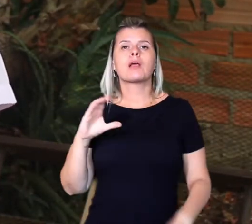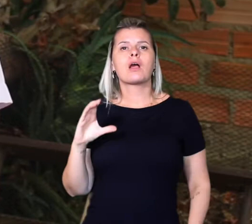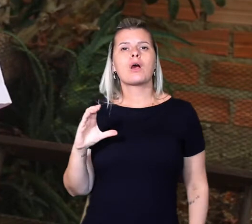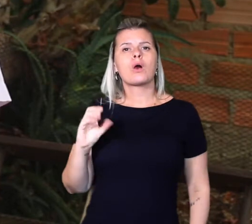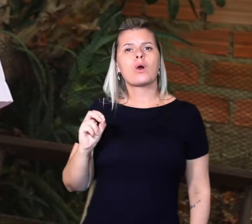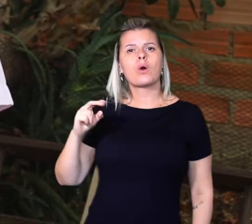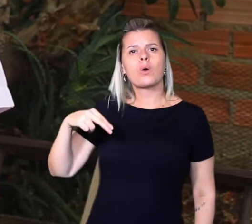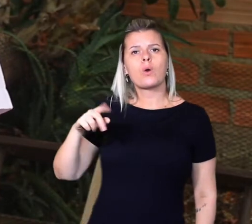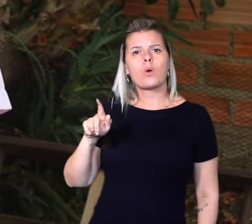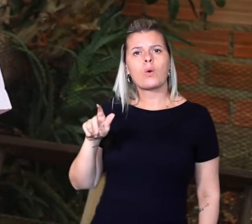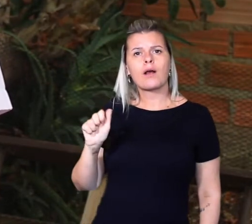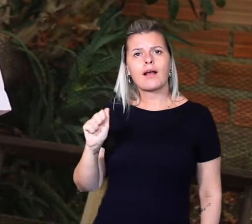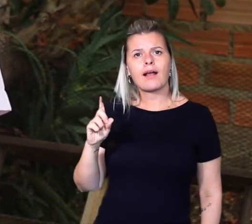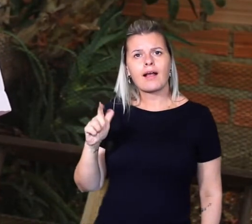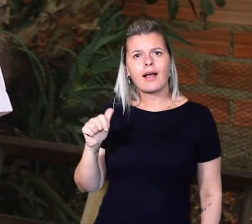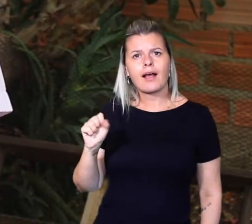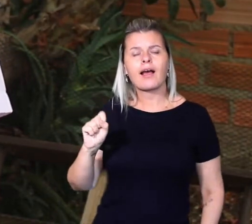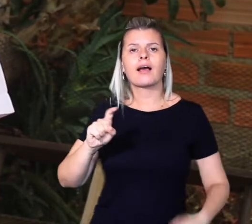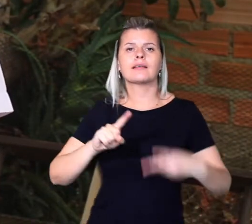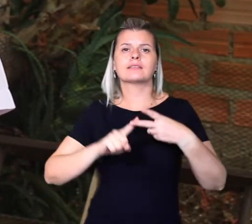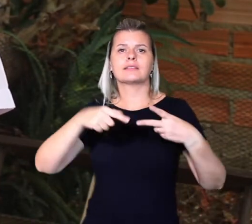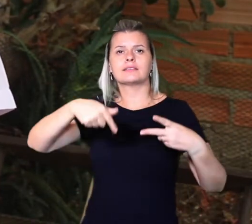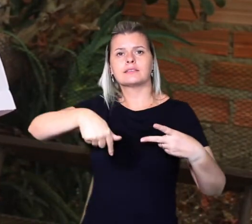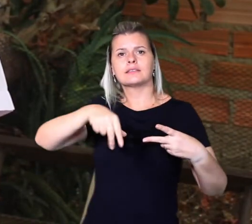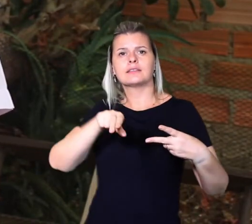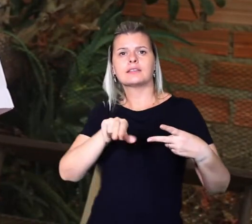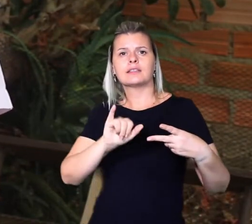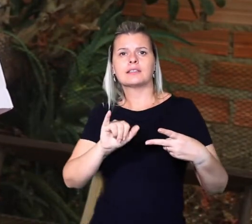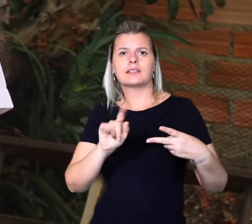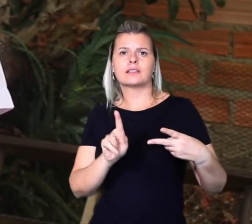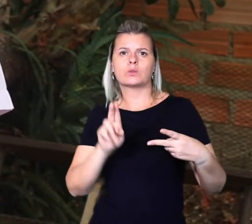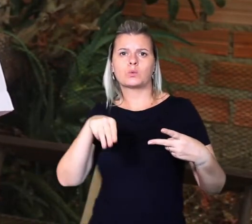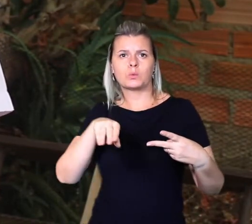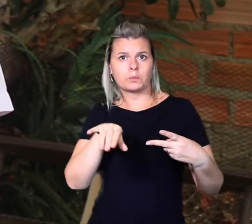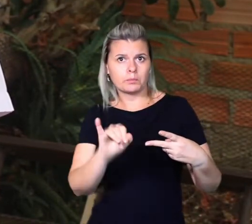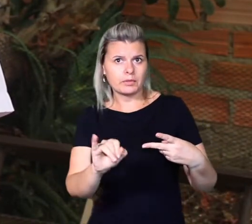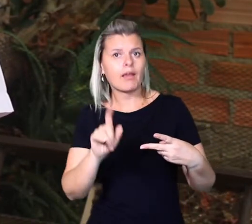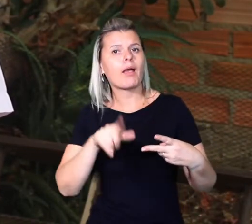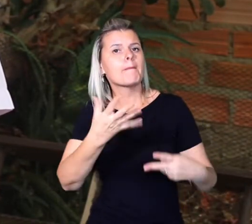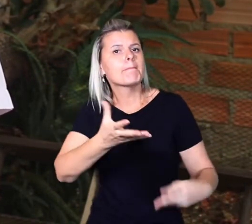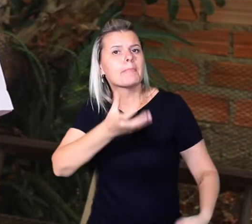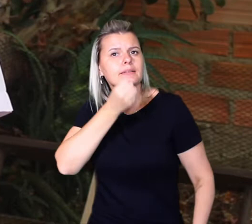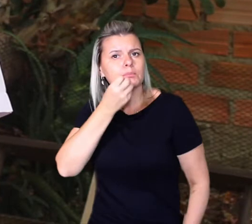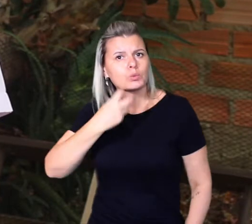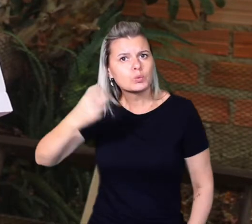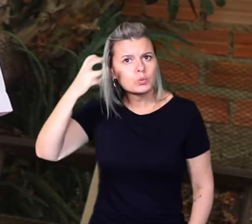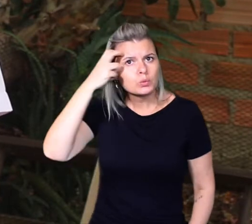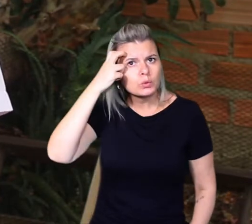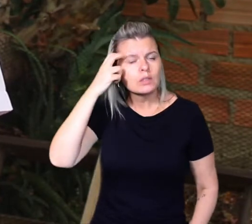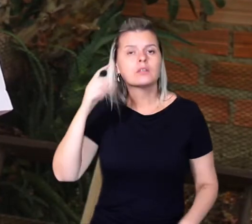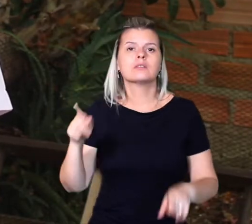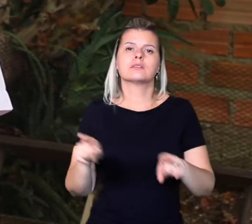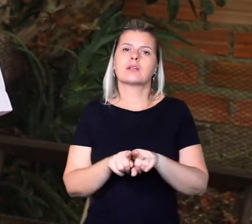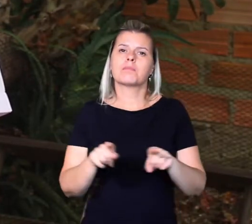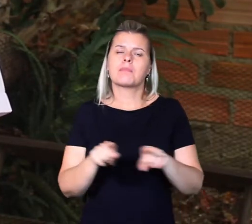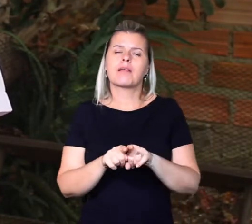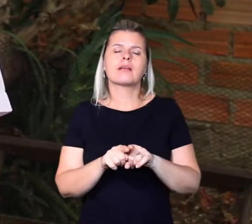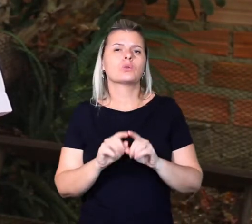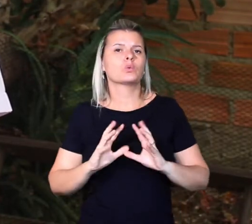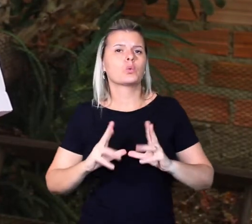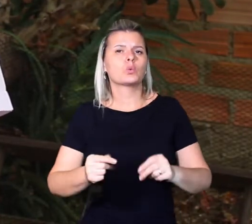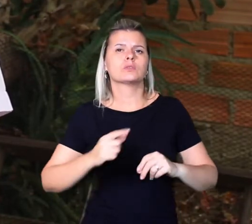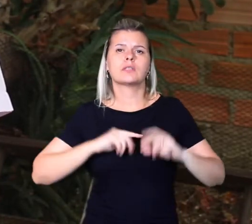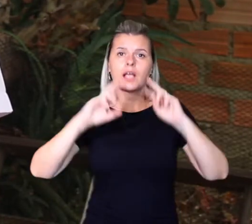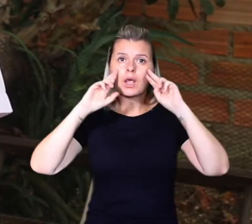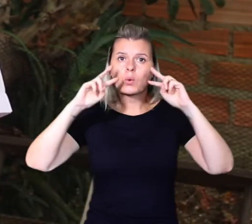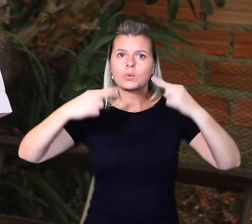o Quicumbi, que tem um reconhecimento, por exemplo, no Estado, enquanto um patrimônio cultural e material, o Moçambique de Osório tem um reconhecimento